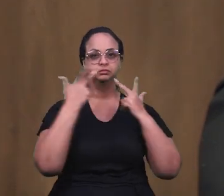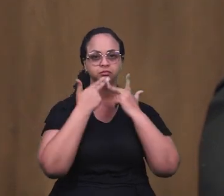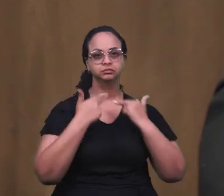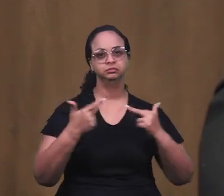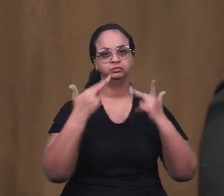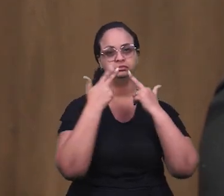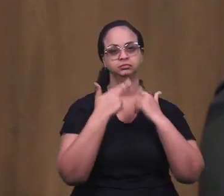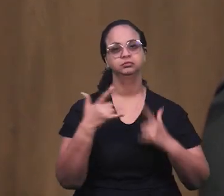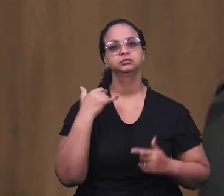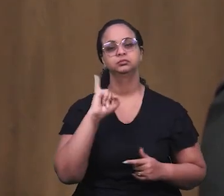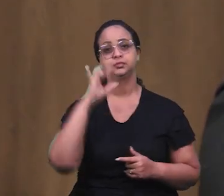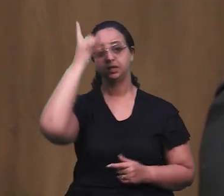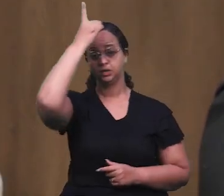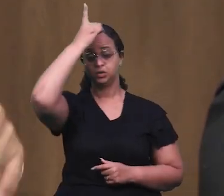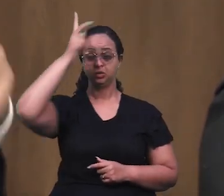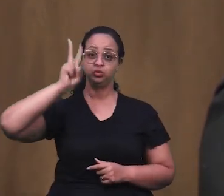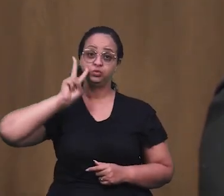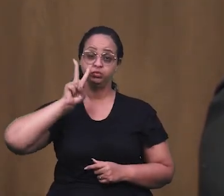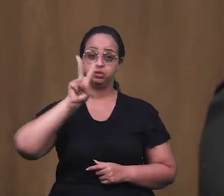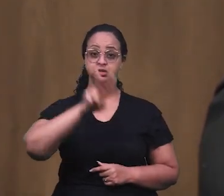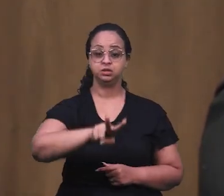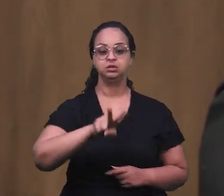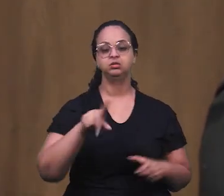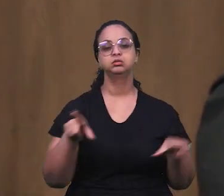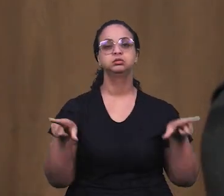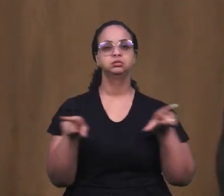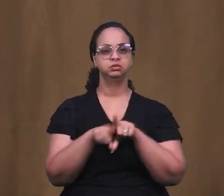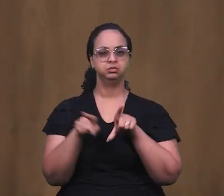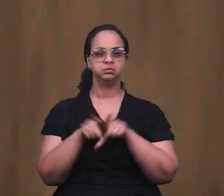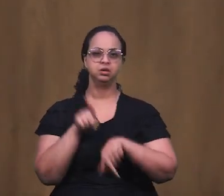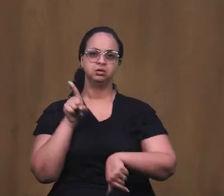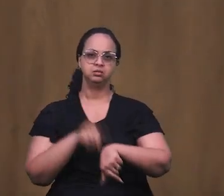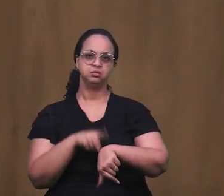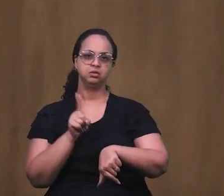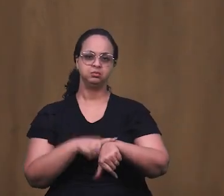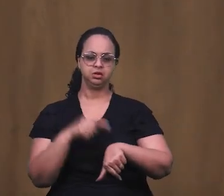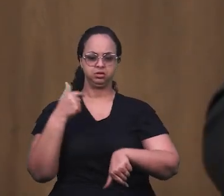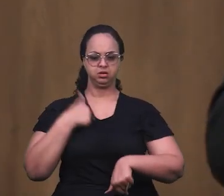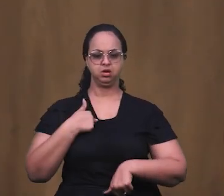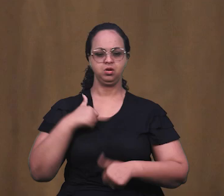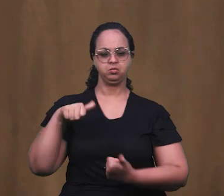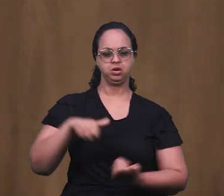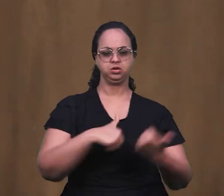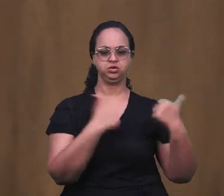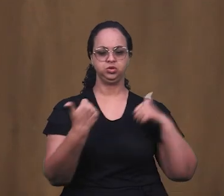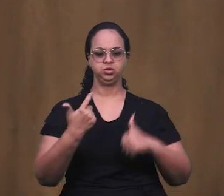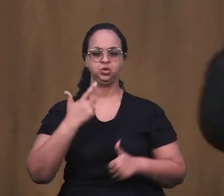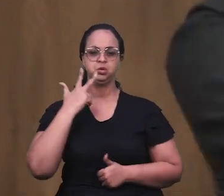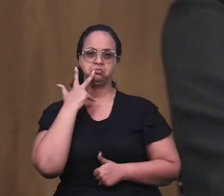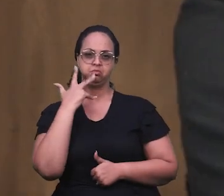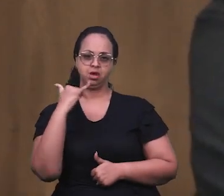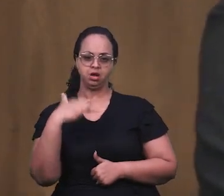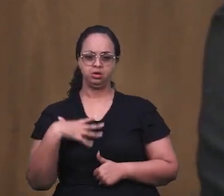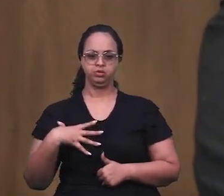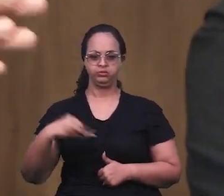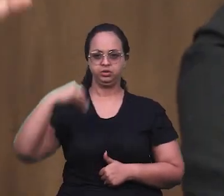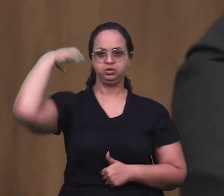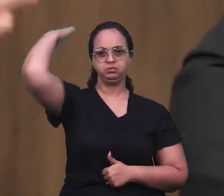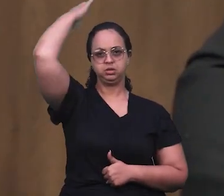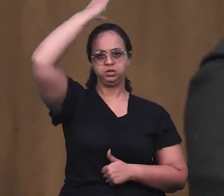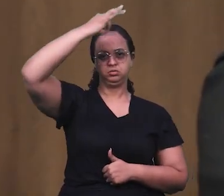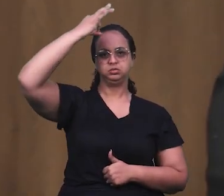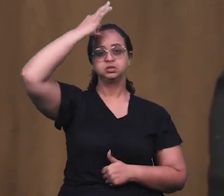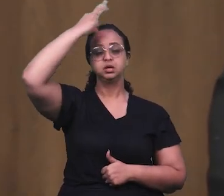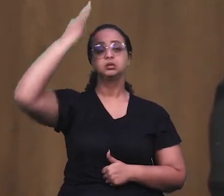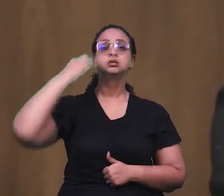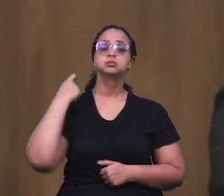alguém tem uma visão, é interpretado. O momento de dizer eu te batizo em nome do Pai, do Filho e do Espírito Santo, o intérprete vai